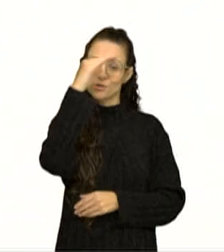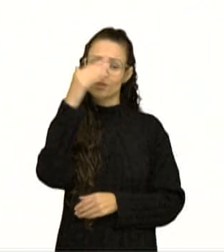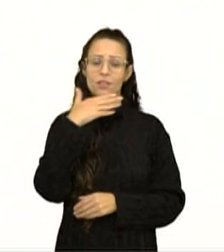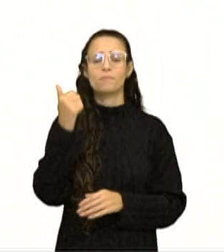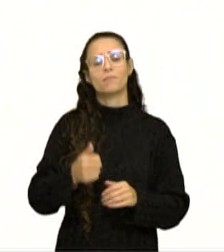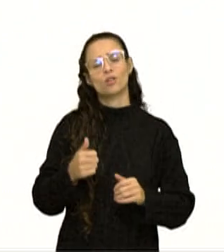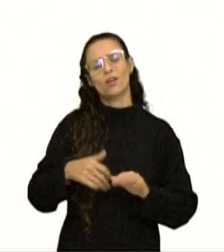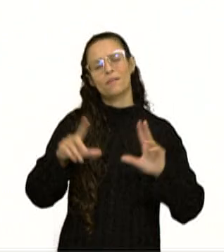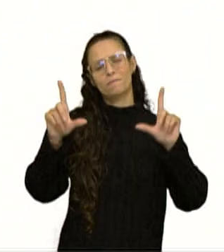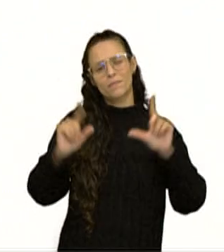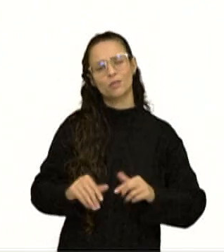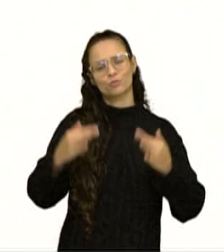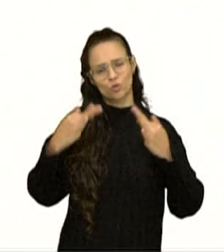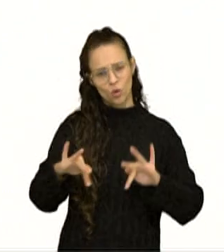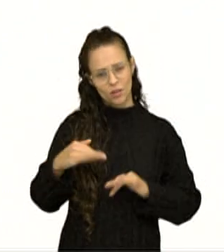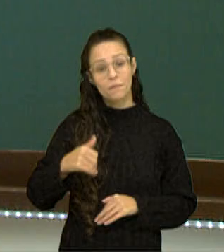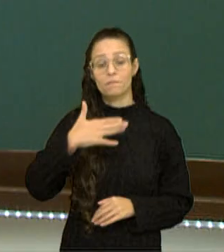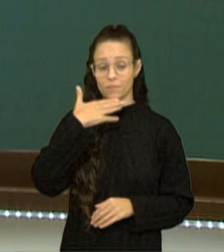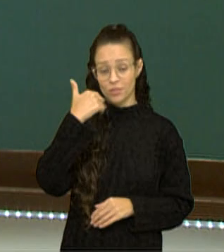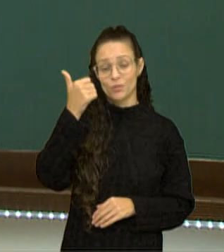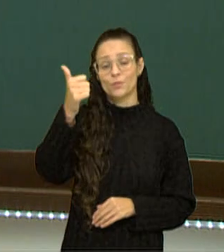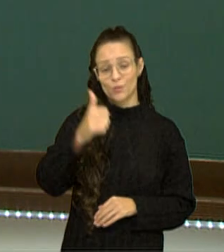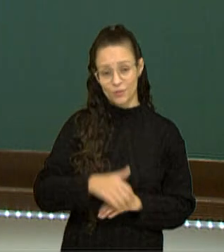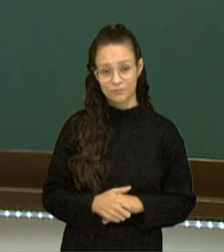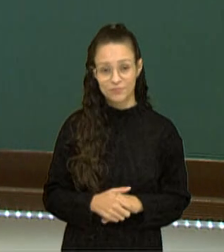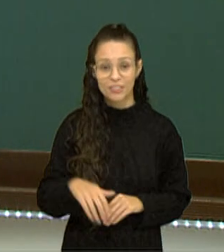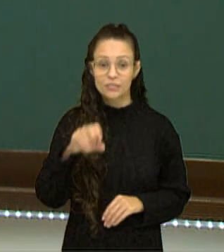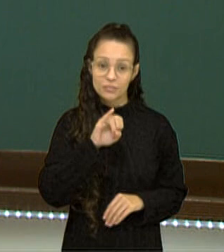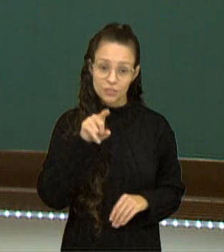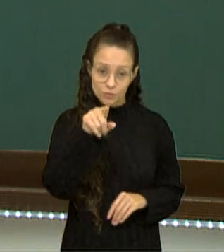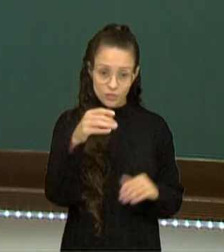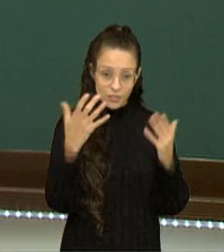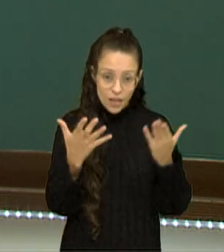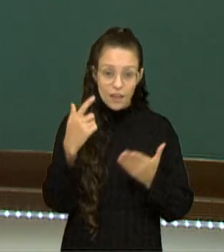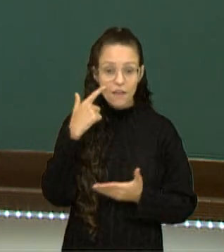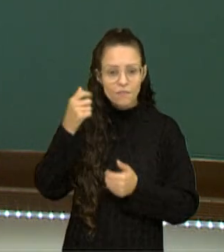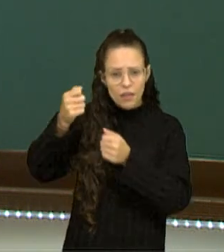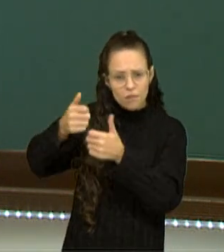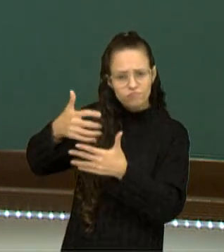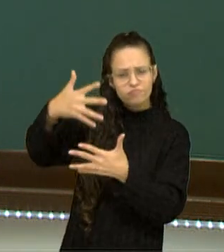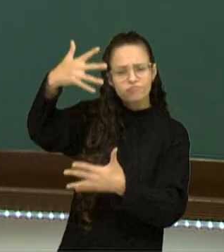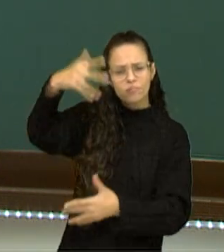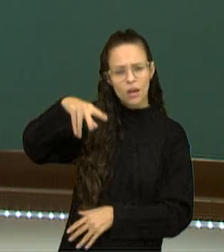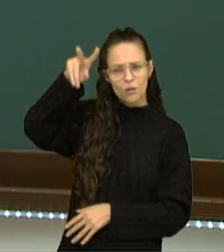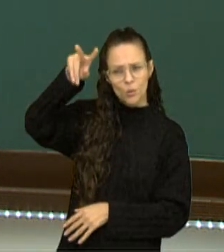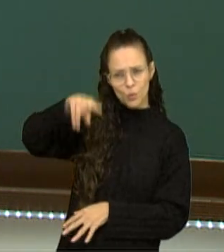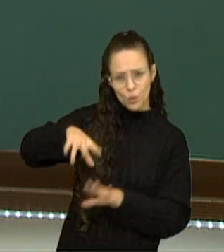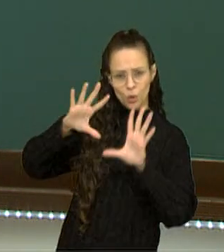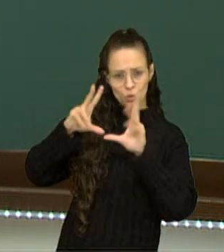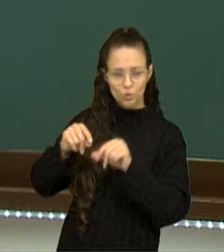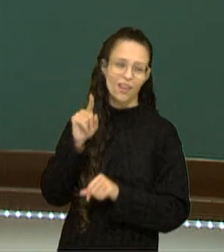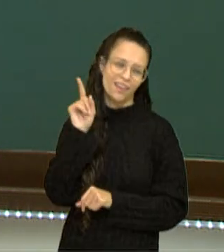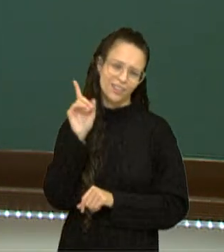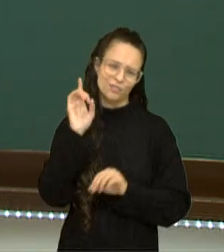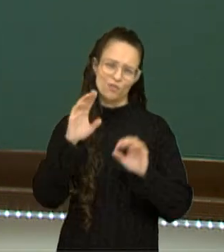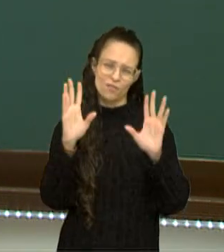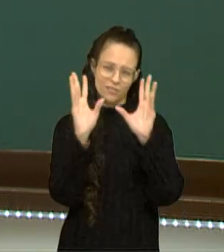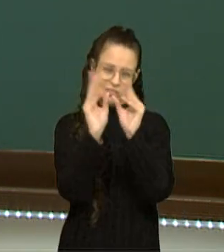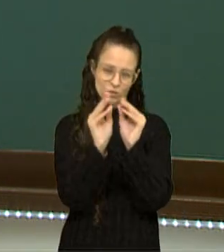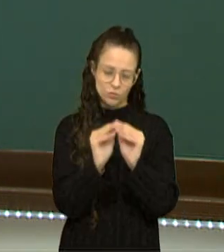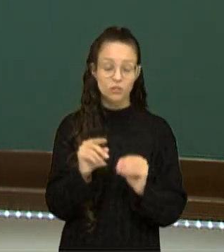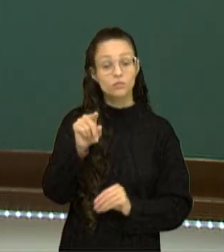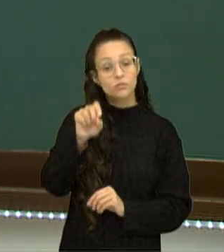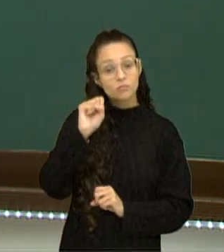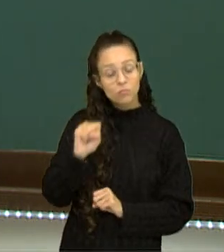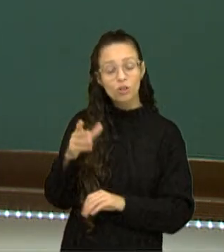e menos doloroso são maiores. Então, se você quiser conferir toda essa matéria, aqui são só alguns trechos dela,